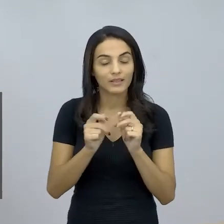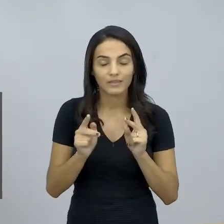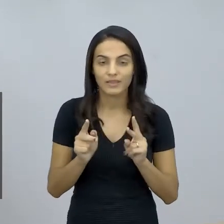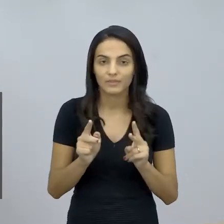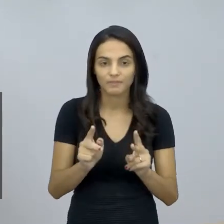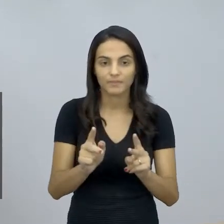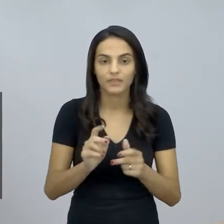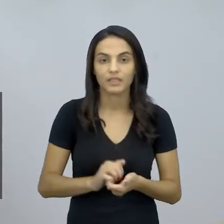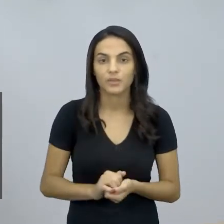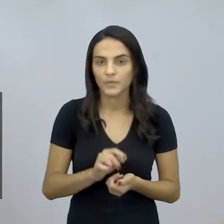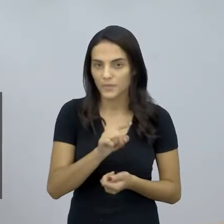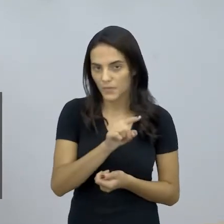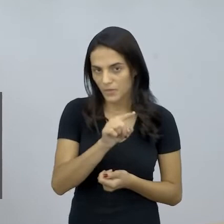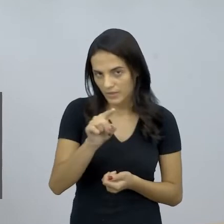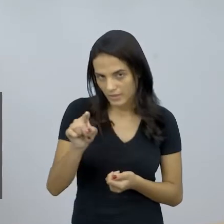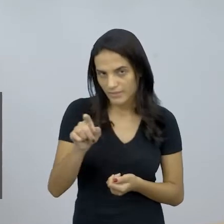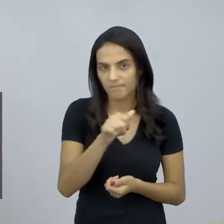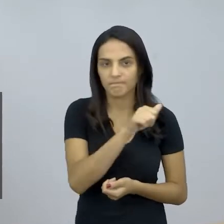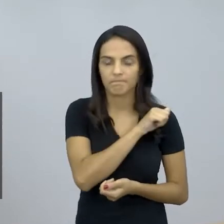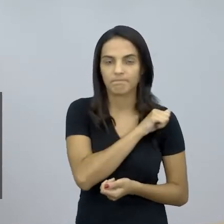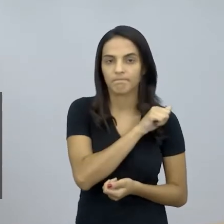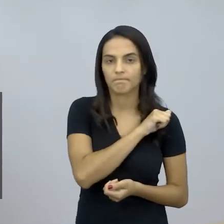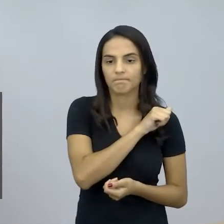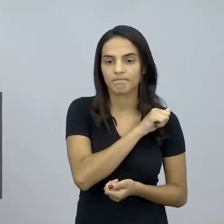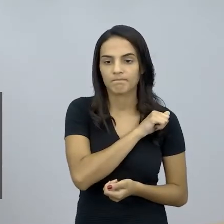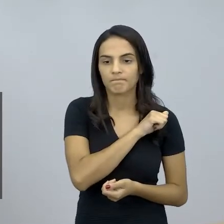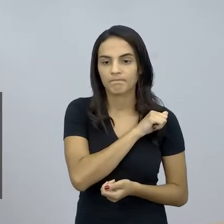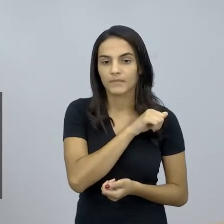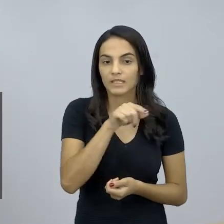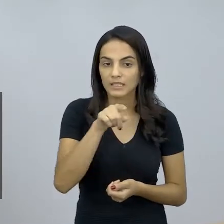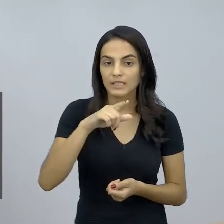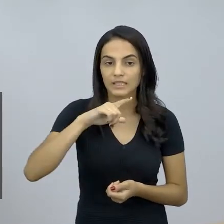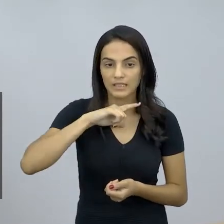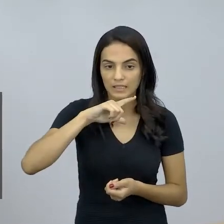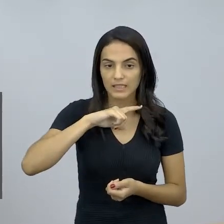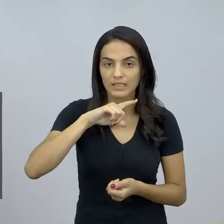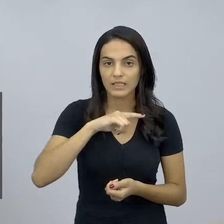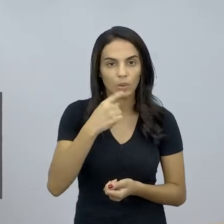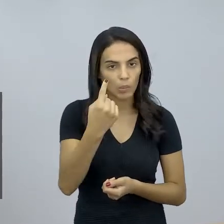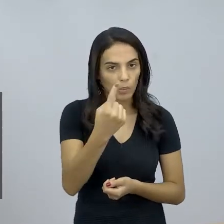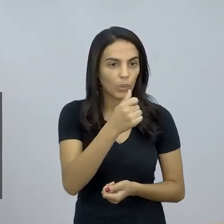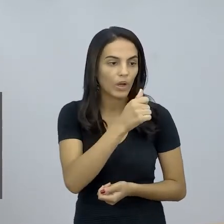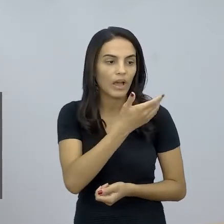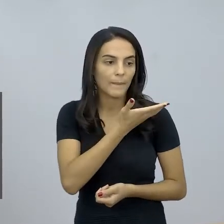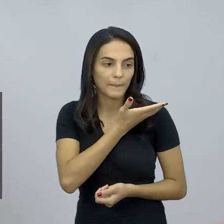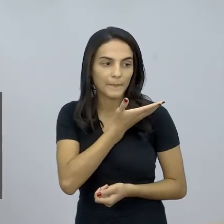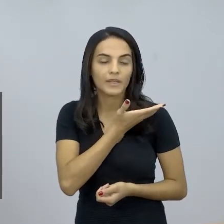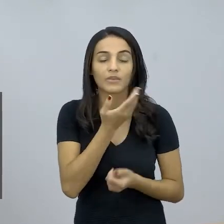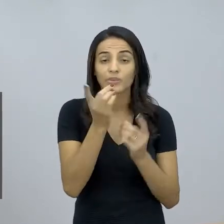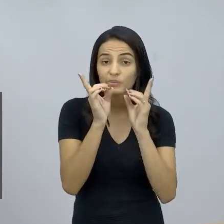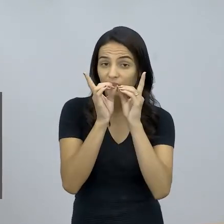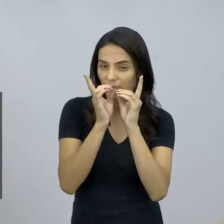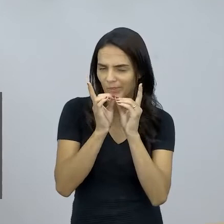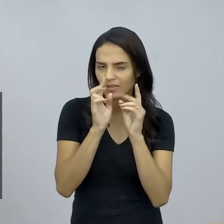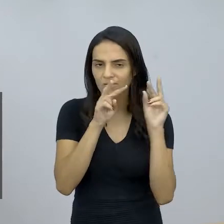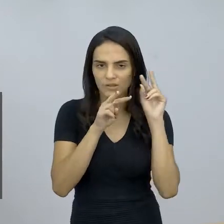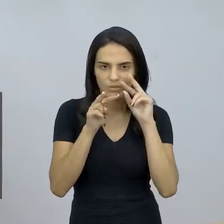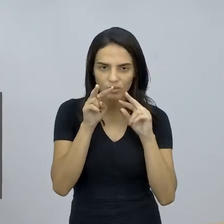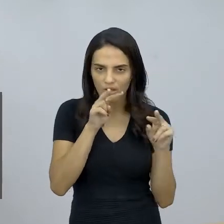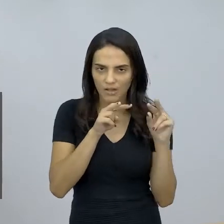Sempre. Então, você, estudante, que tem um colega com deficiência